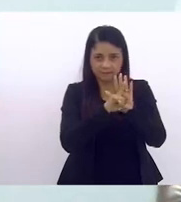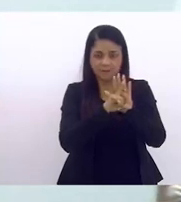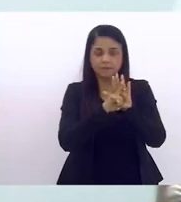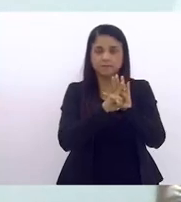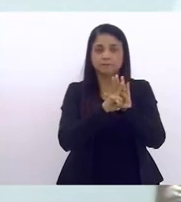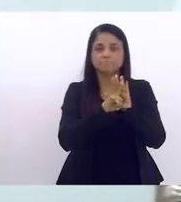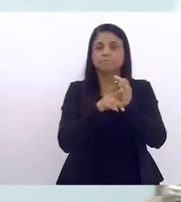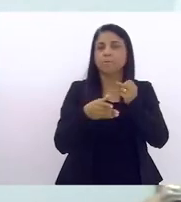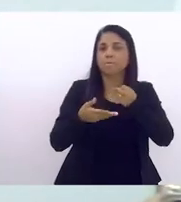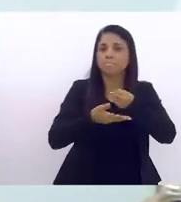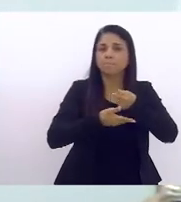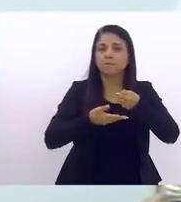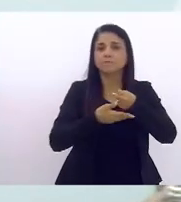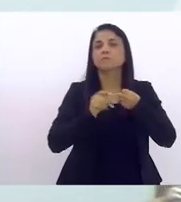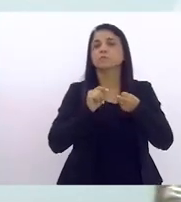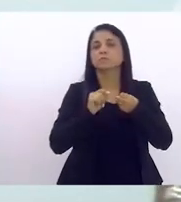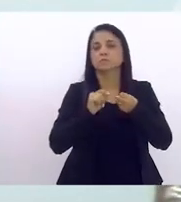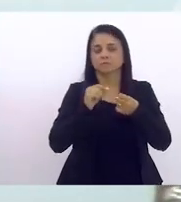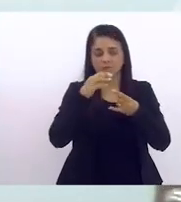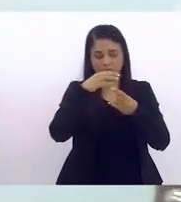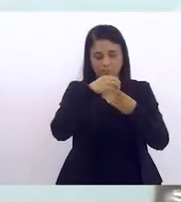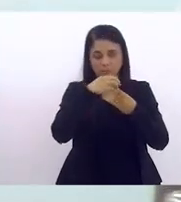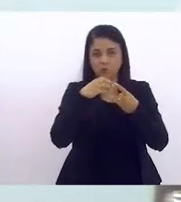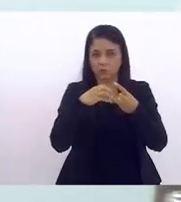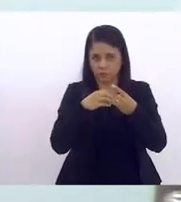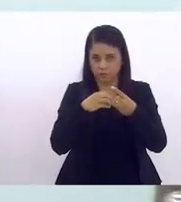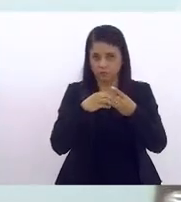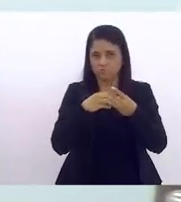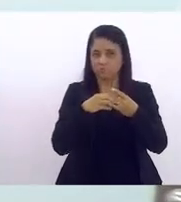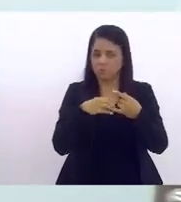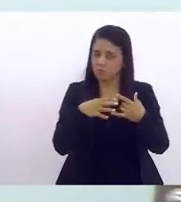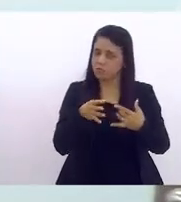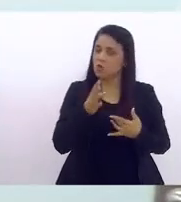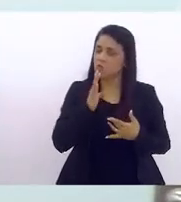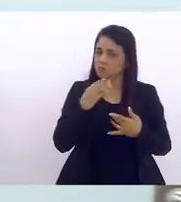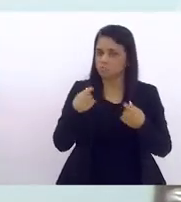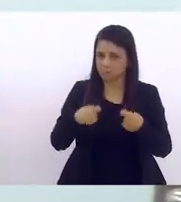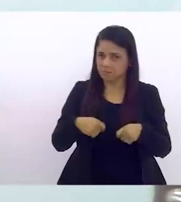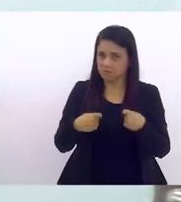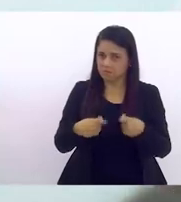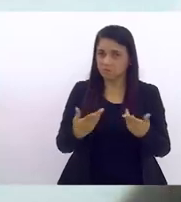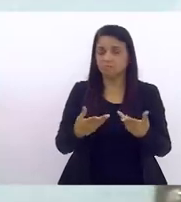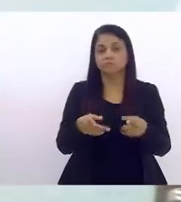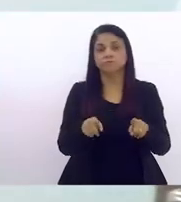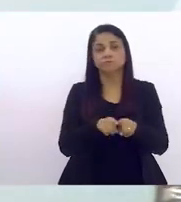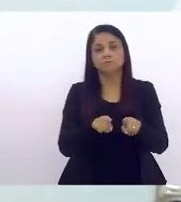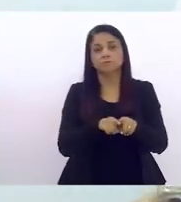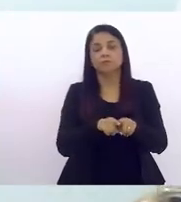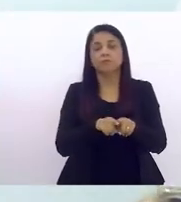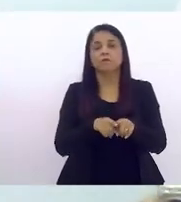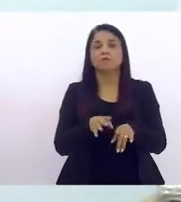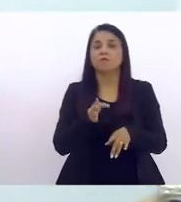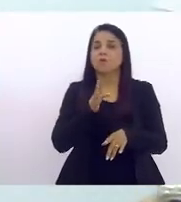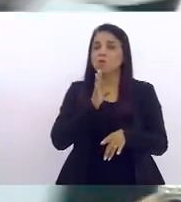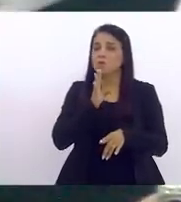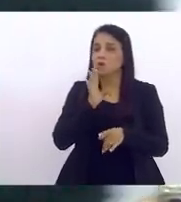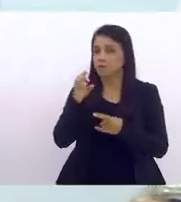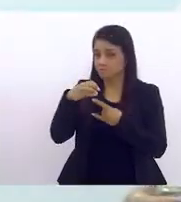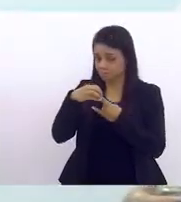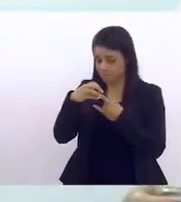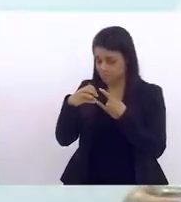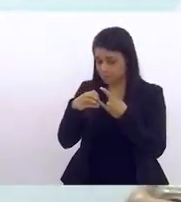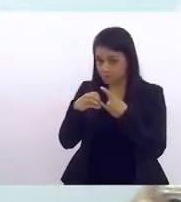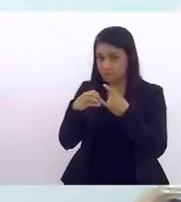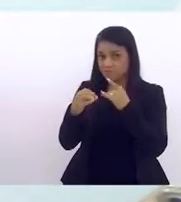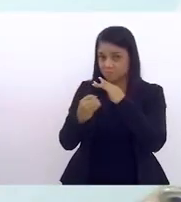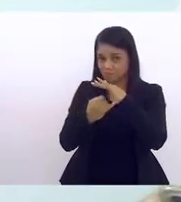fundamentadas pela Fiocruz. Então, a gente tem que reconhecer sempre isso. E agora a gente tem outro reconhecimento à Fiocruz, que é